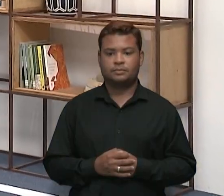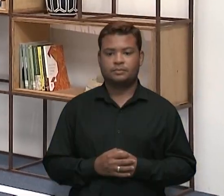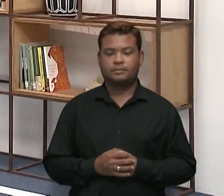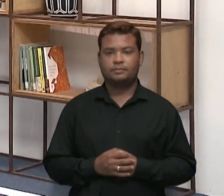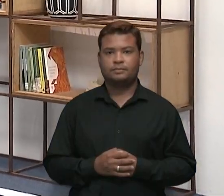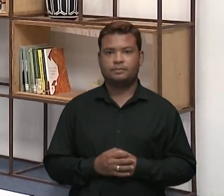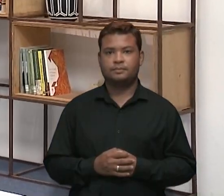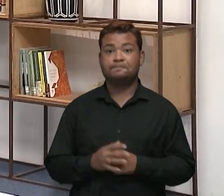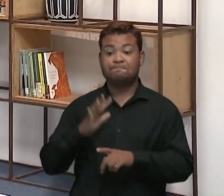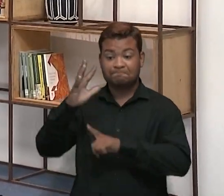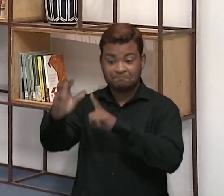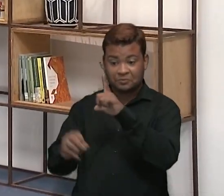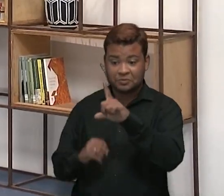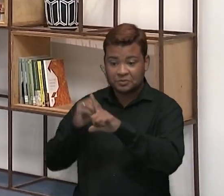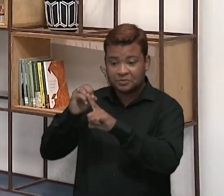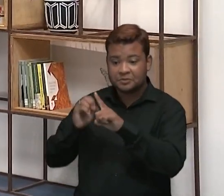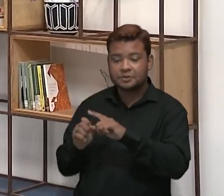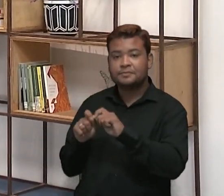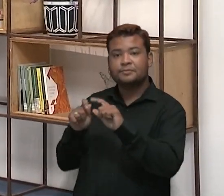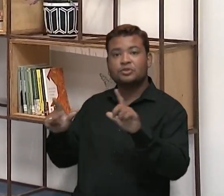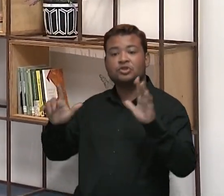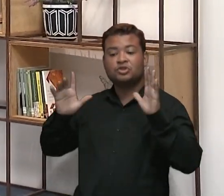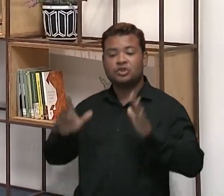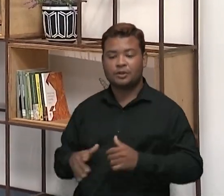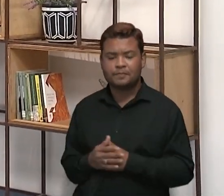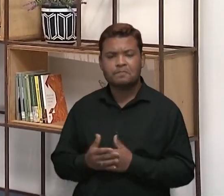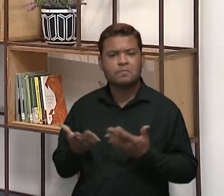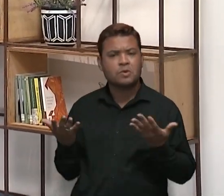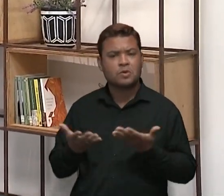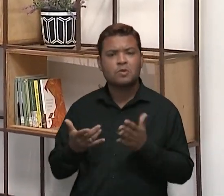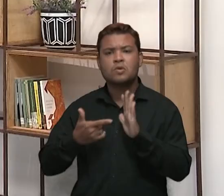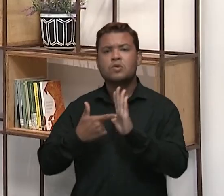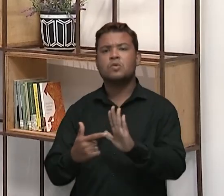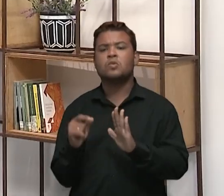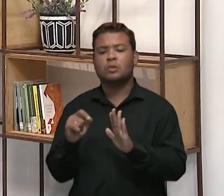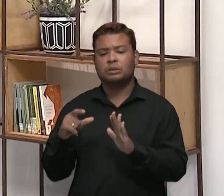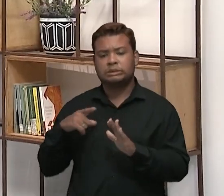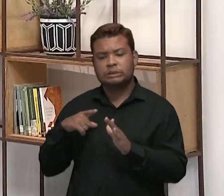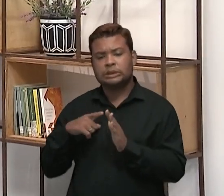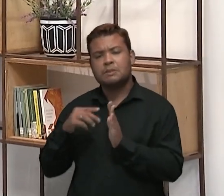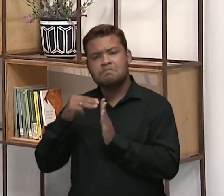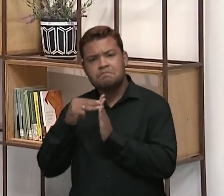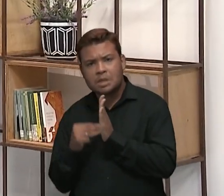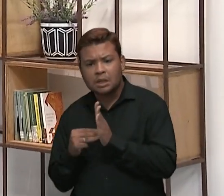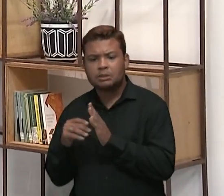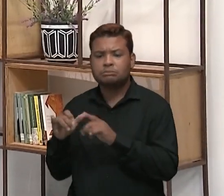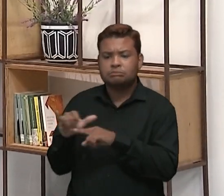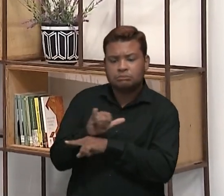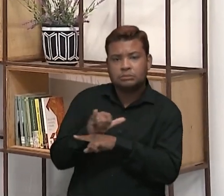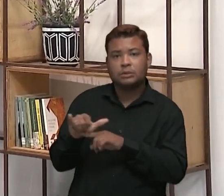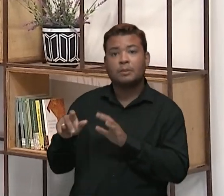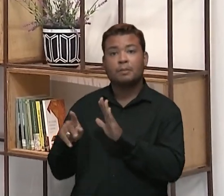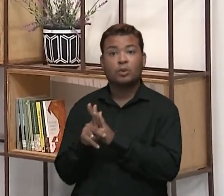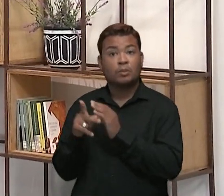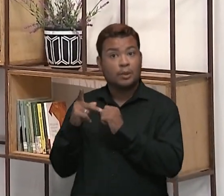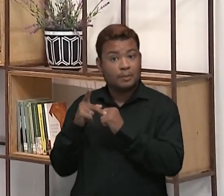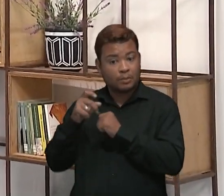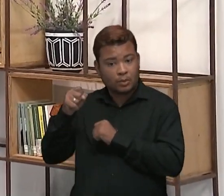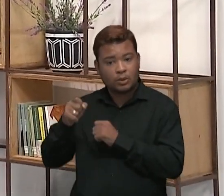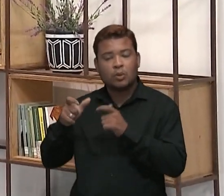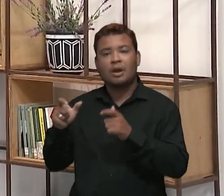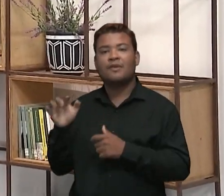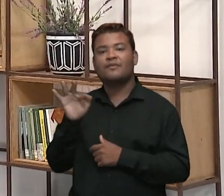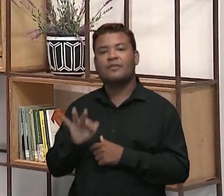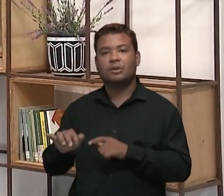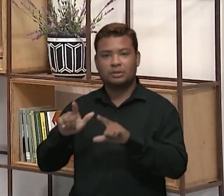Já estamos de volta com o Mundo UFG e agora a gente descobre um método desenvolvido na pós-graduação da Faculdade de